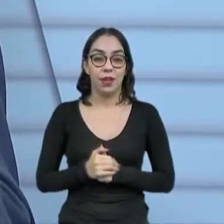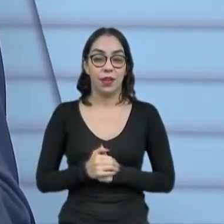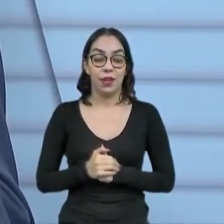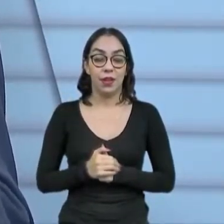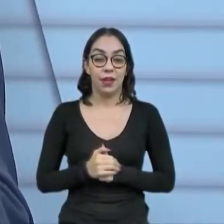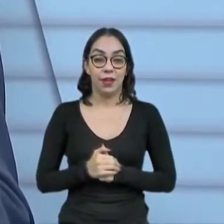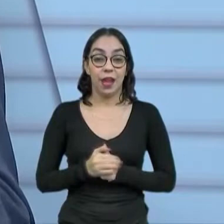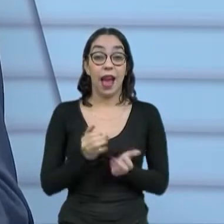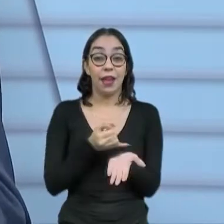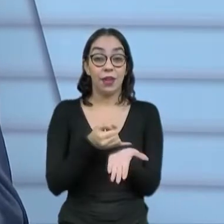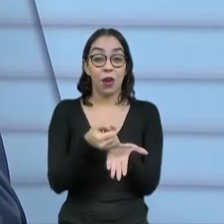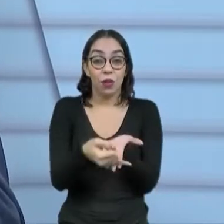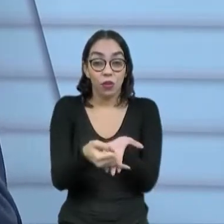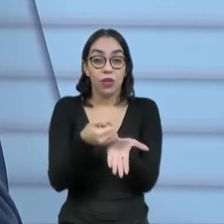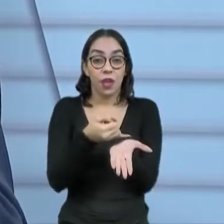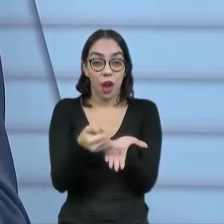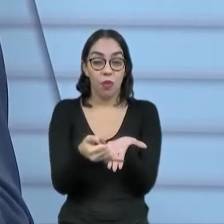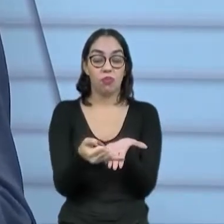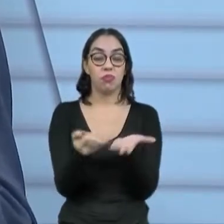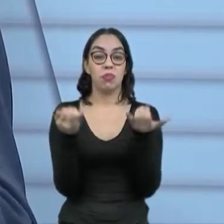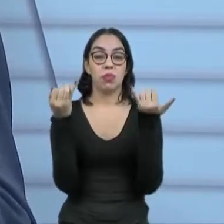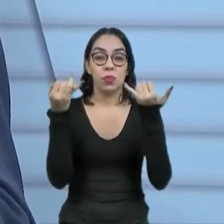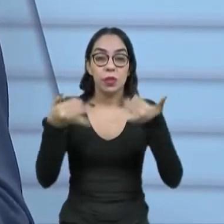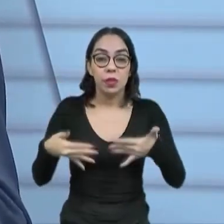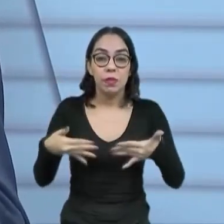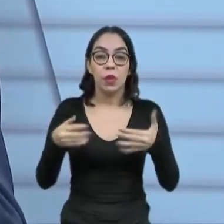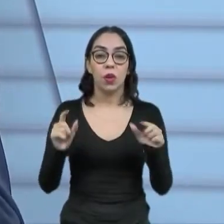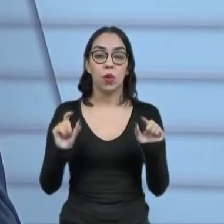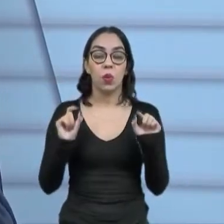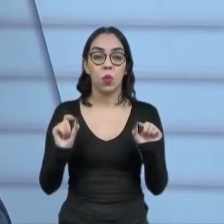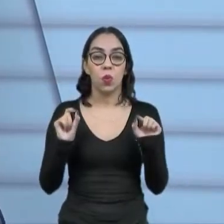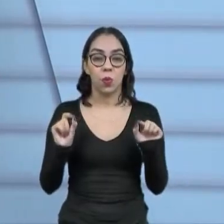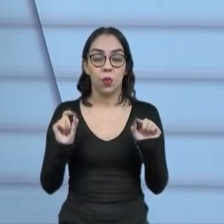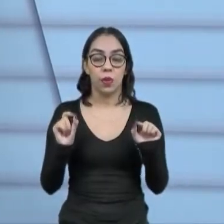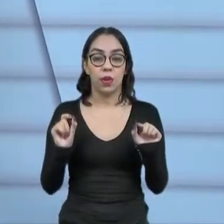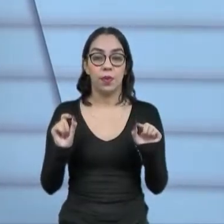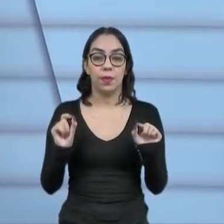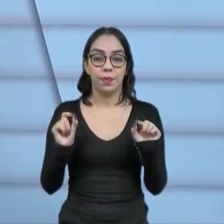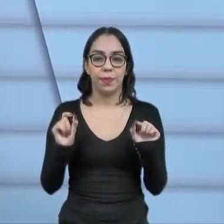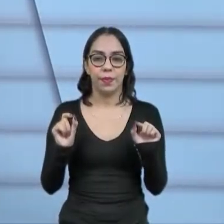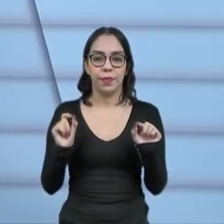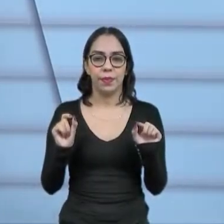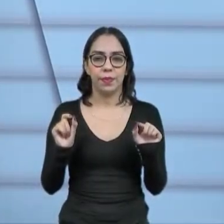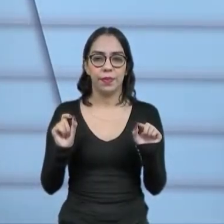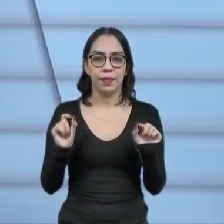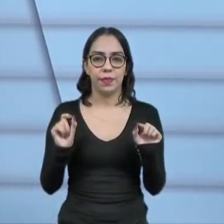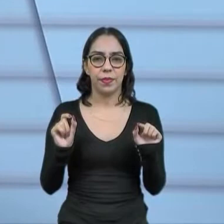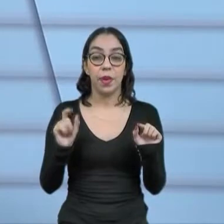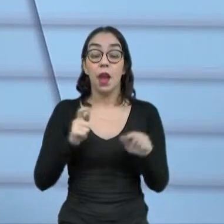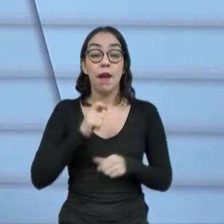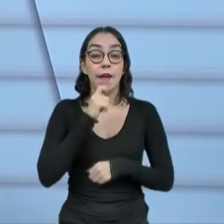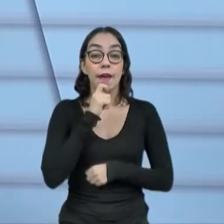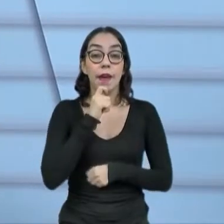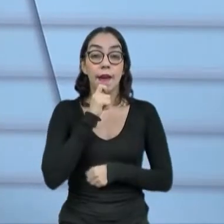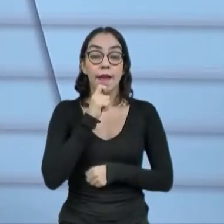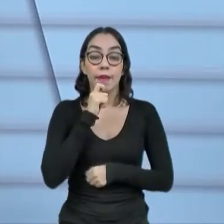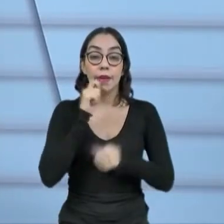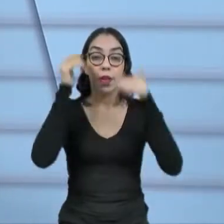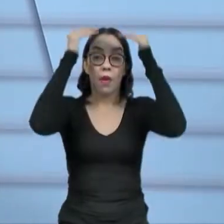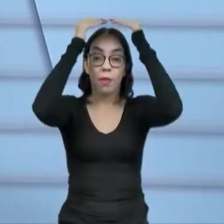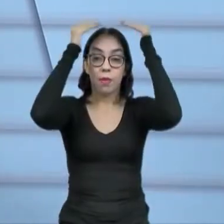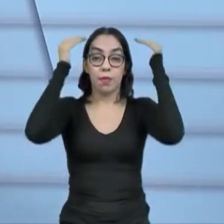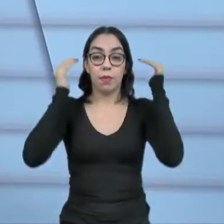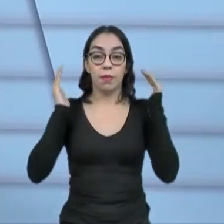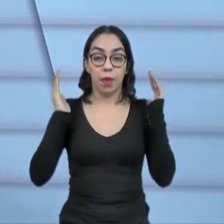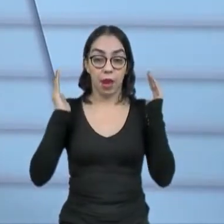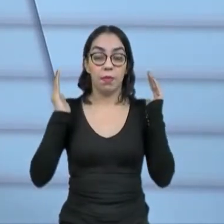livro até relatando o cardeal Josef Ratzinger, que ainda não era o Papa Bento XVI, mas ele